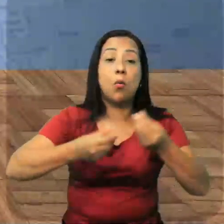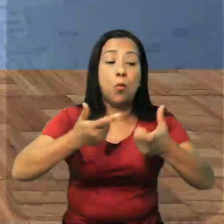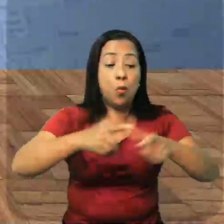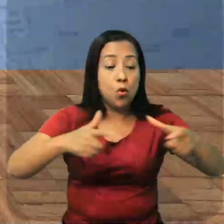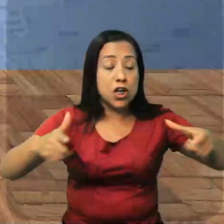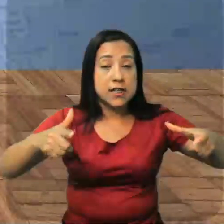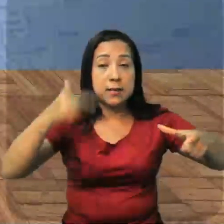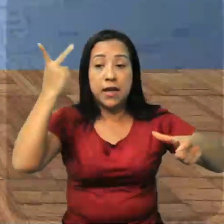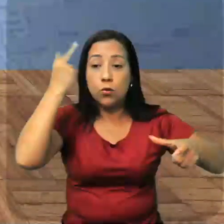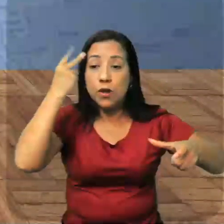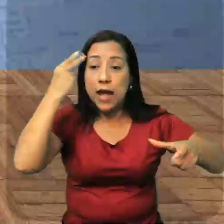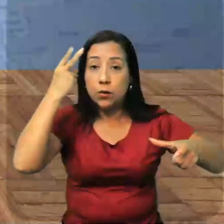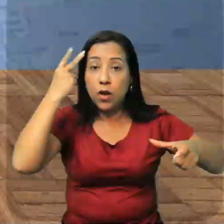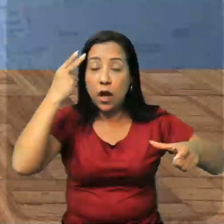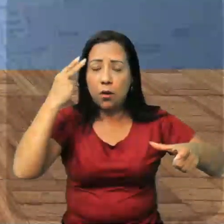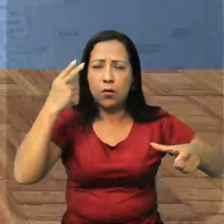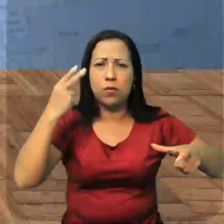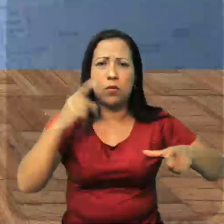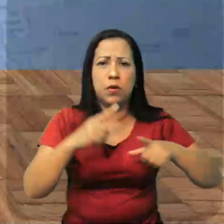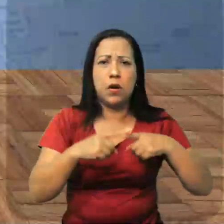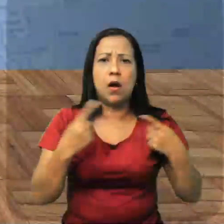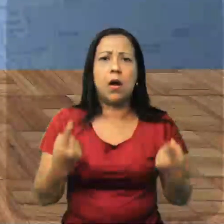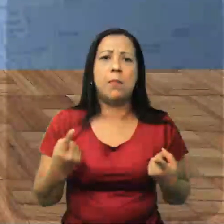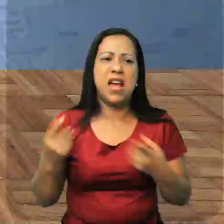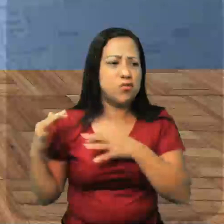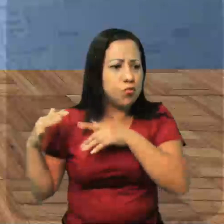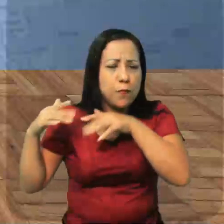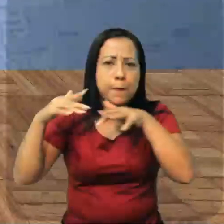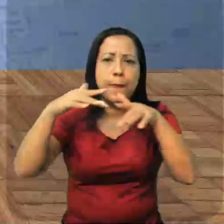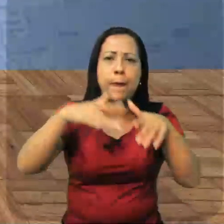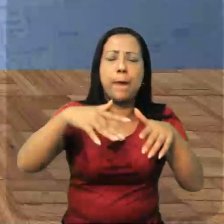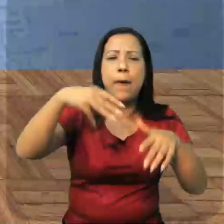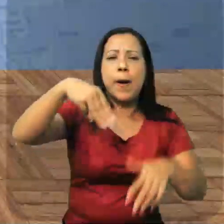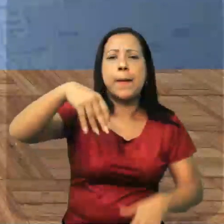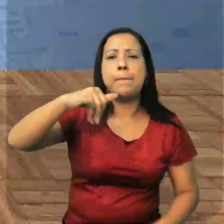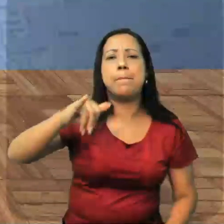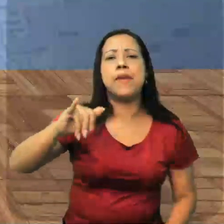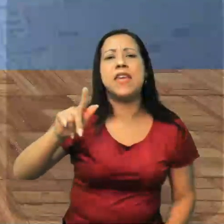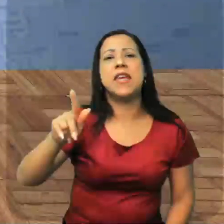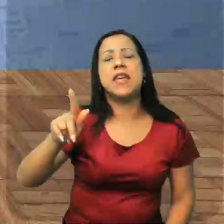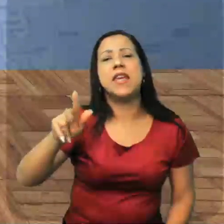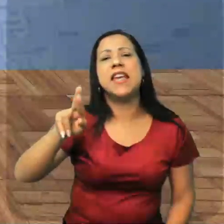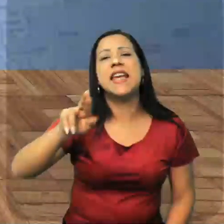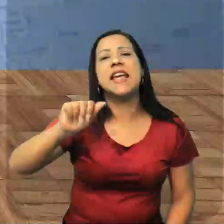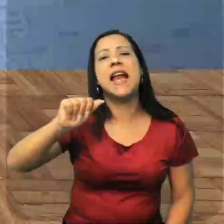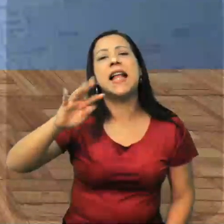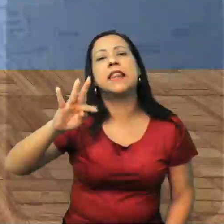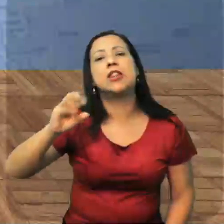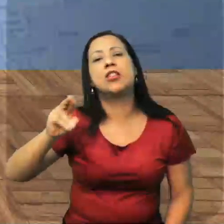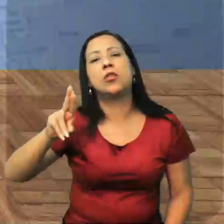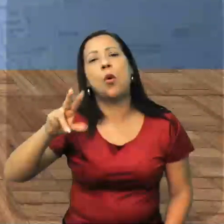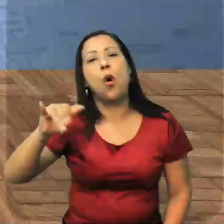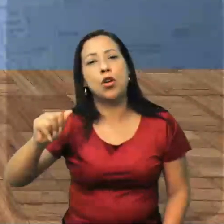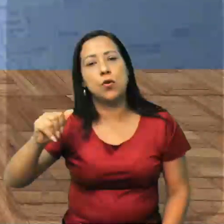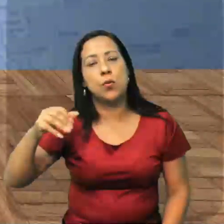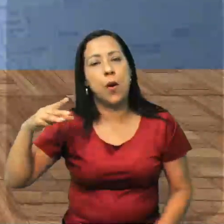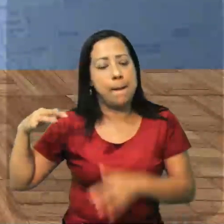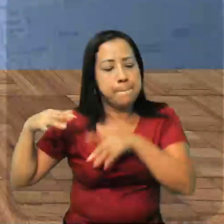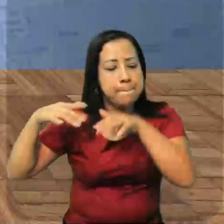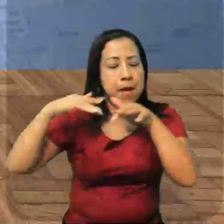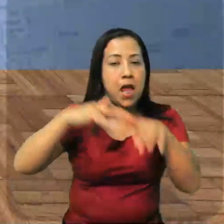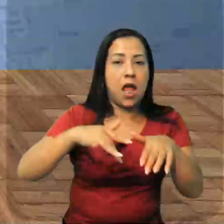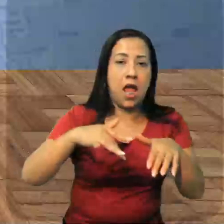natural. Mas Arimatea, e o migratório? Aí sim, é de uma região para outra, dentro do planeta